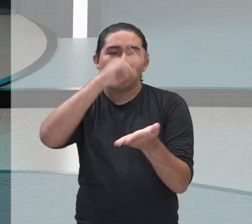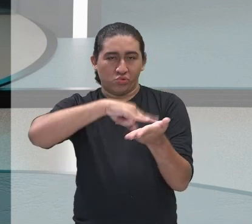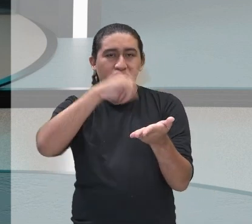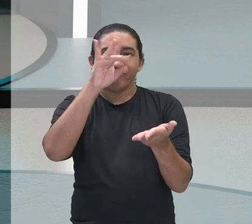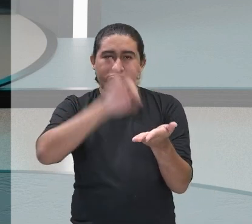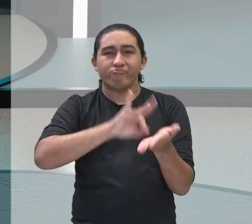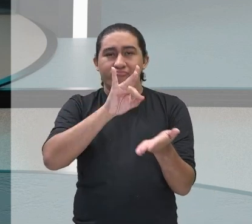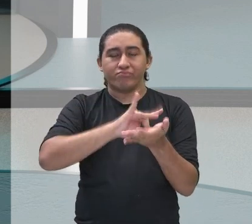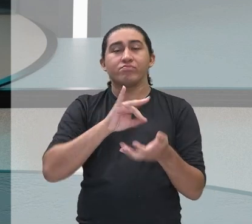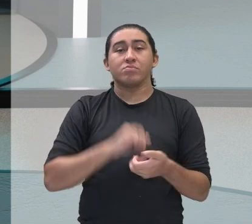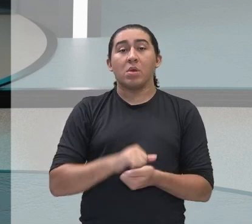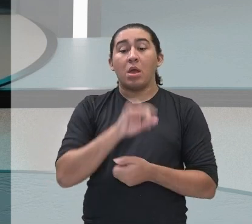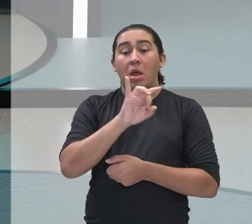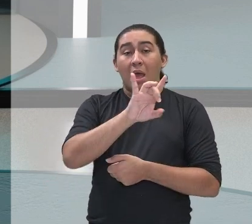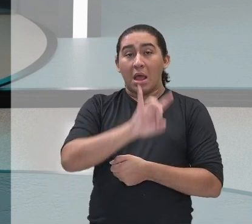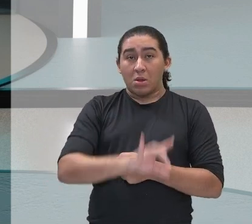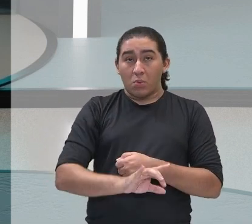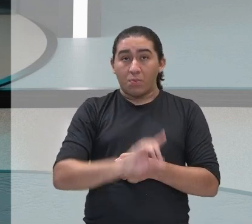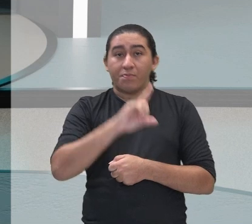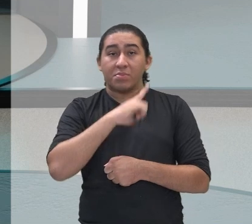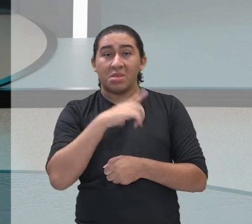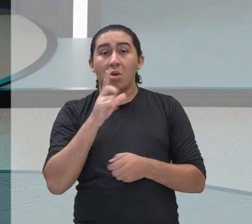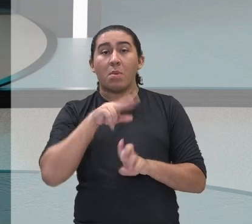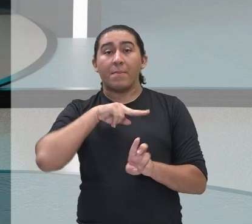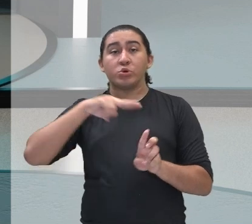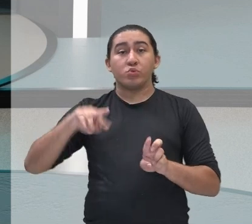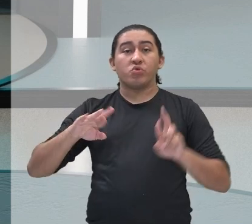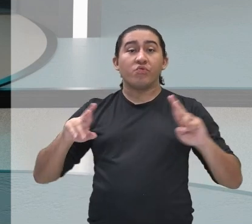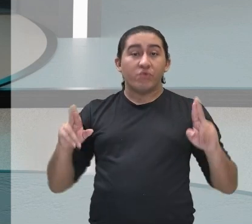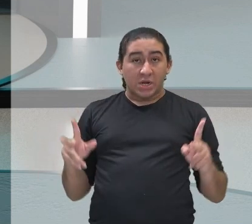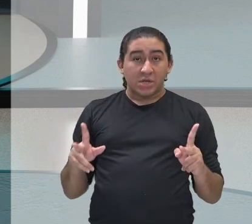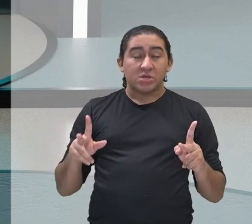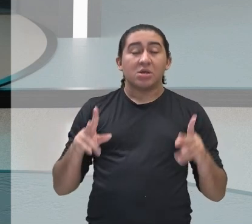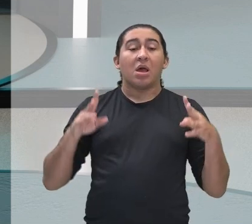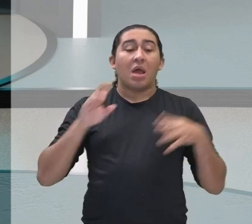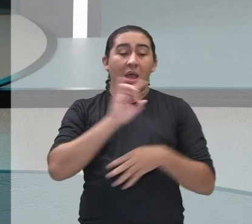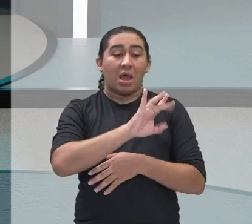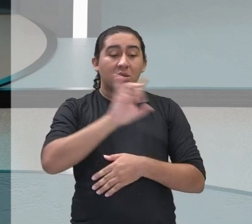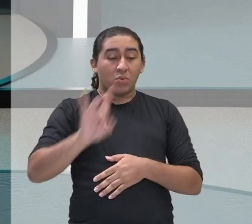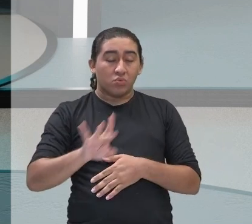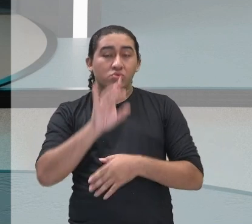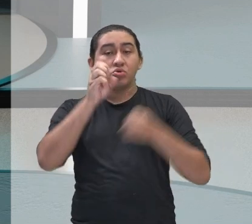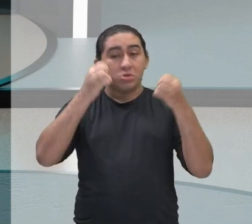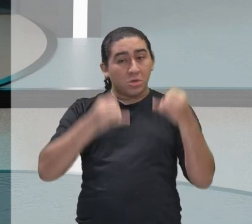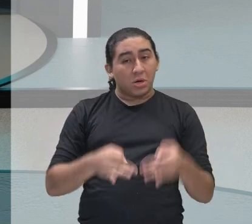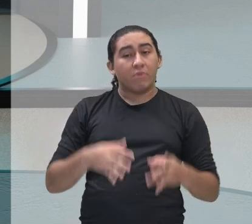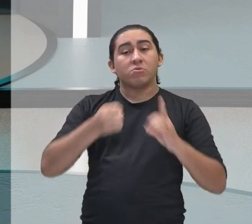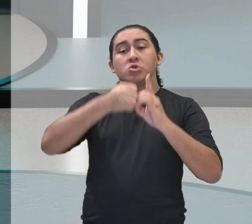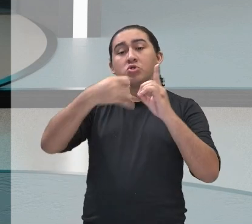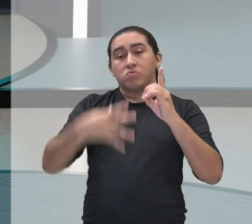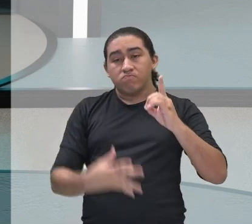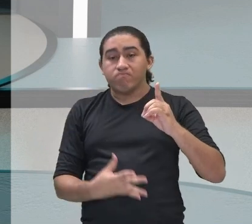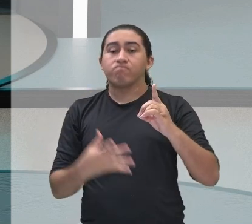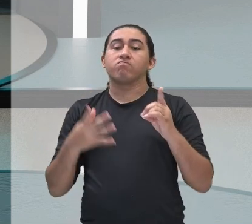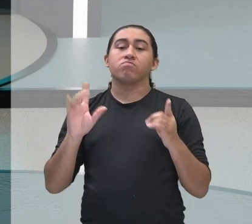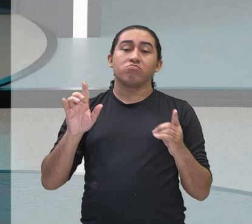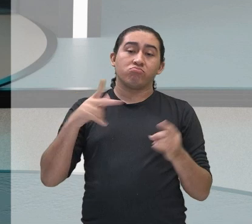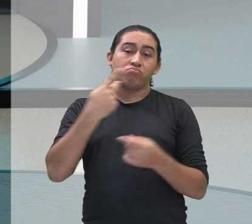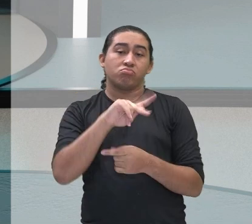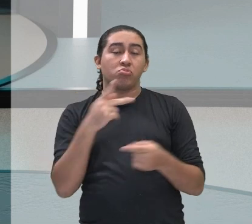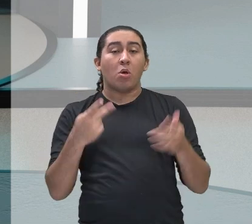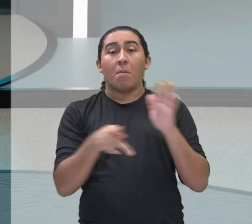Cada um deles tem uma visão diferente, cada um deles vai descrever sua própria forma, porque